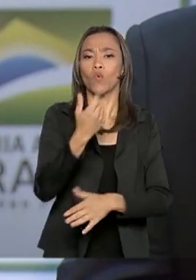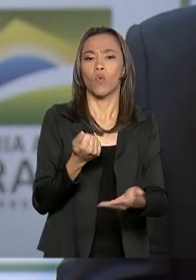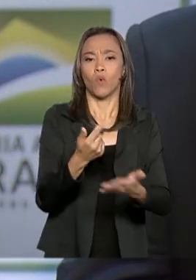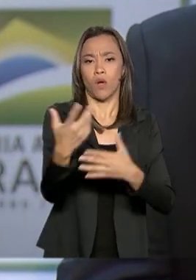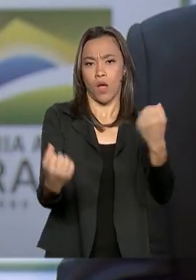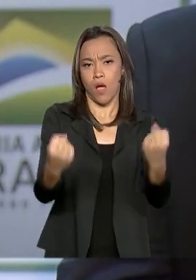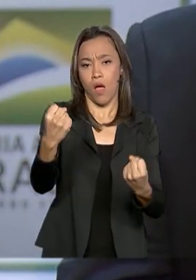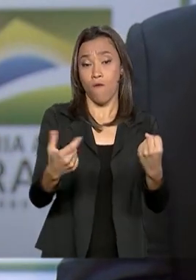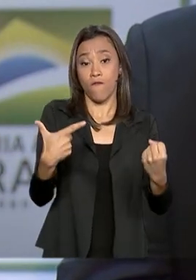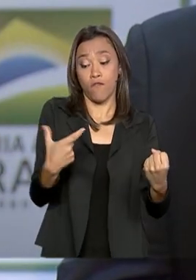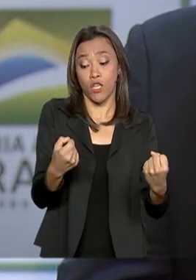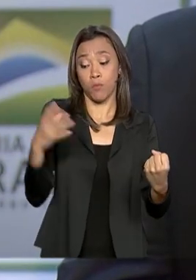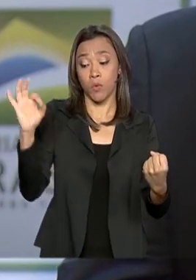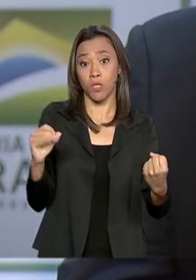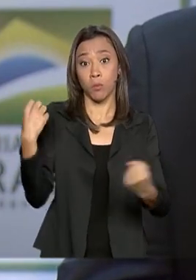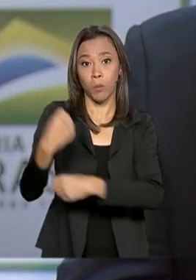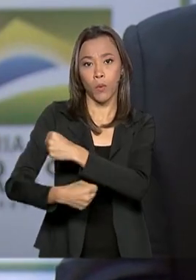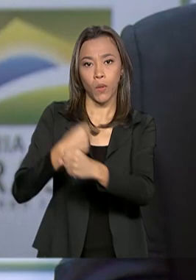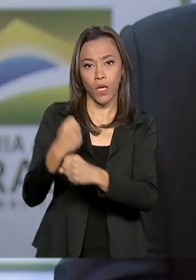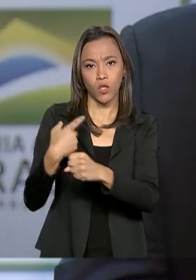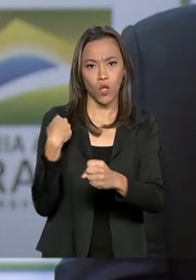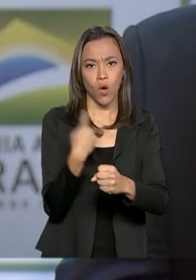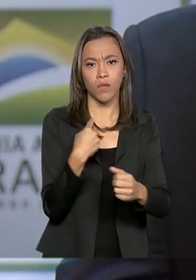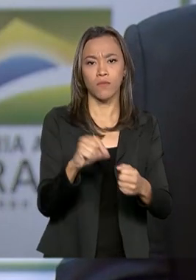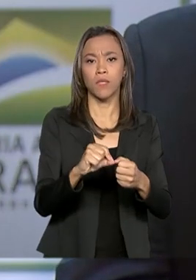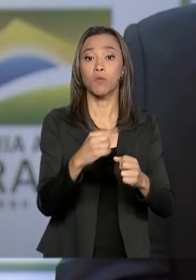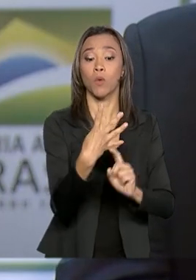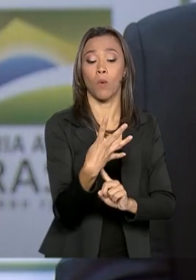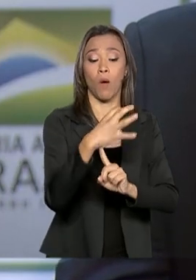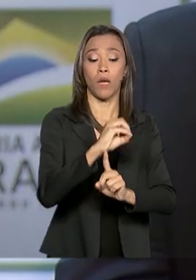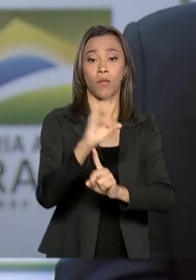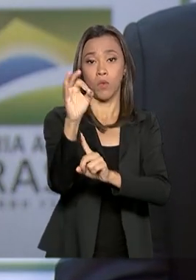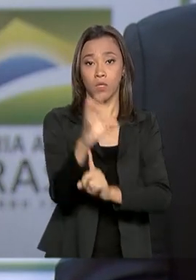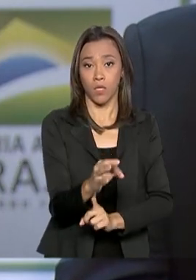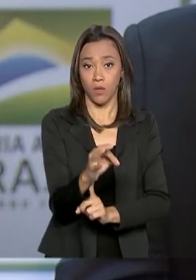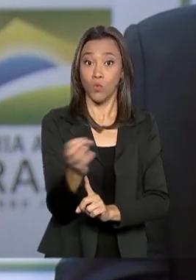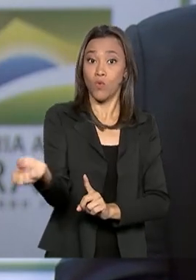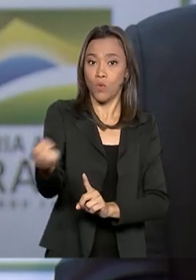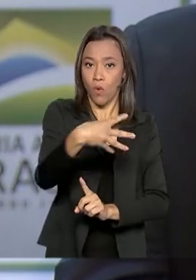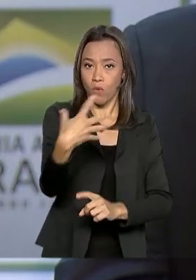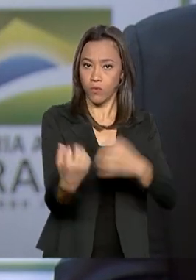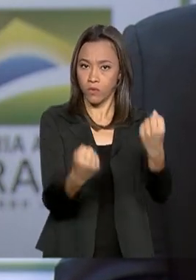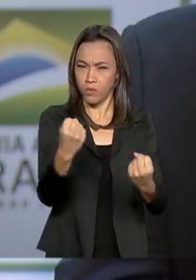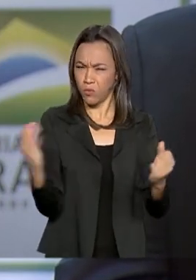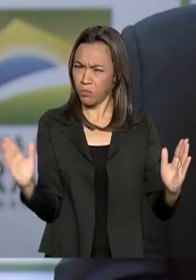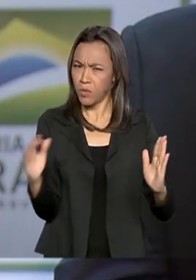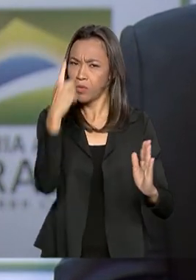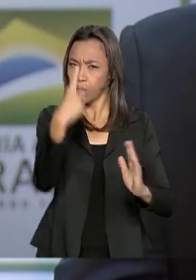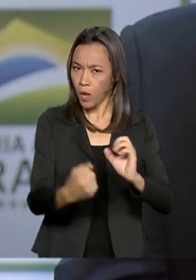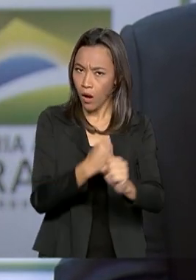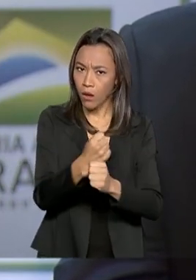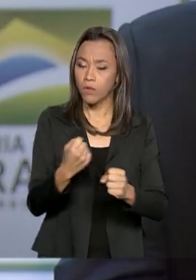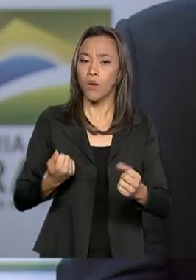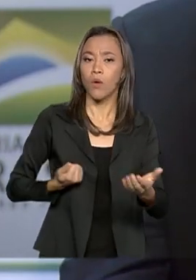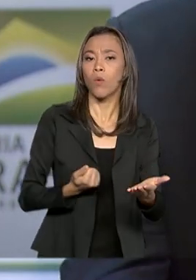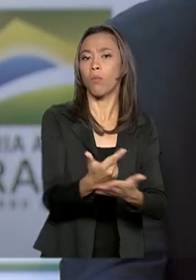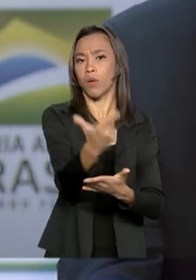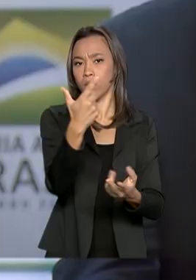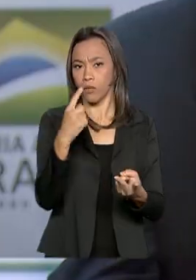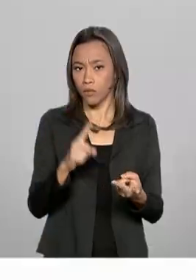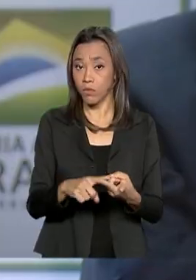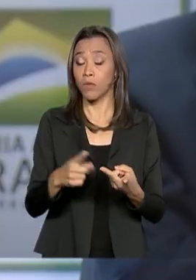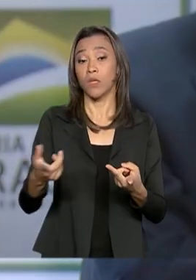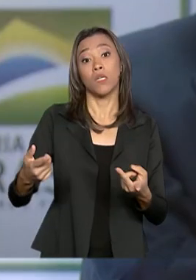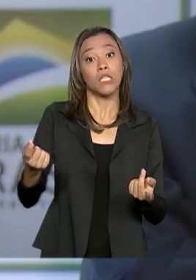% ao ano, nós fizemos 40% da renovação da frota. Em um ano, comprando melhor, gerando